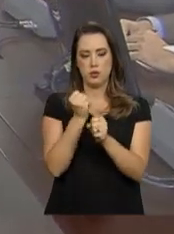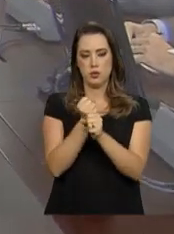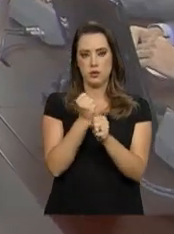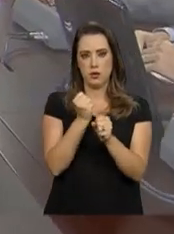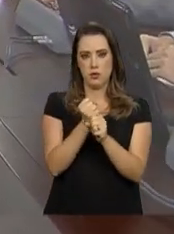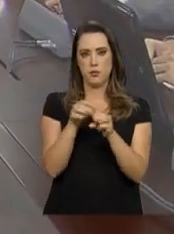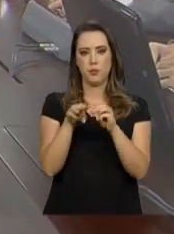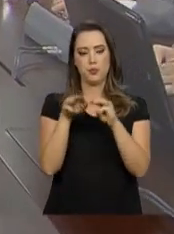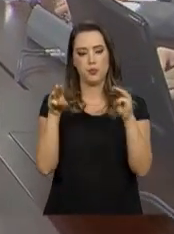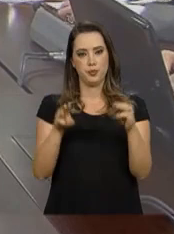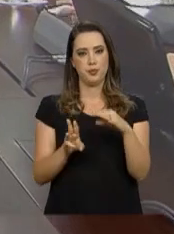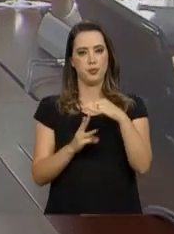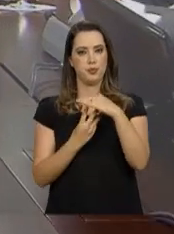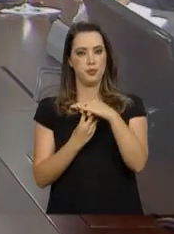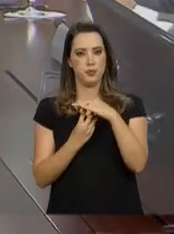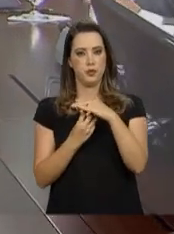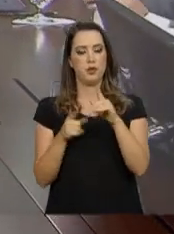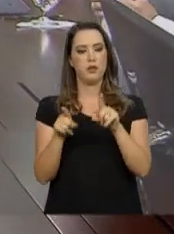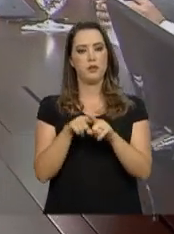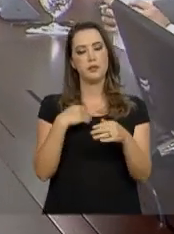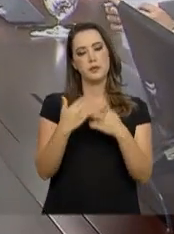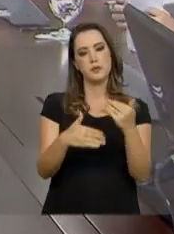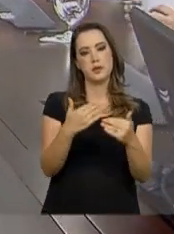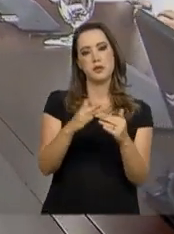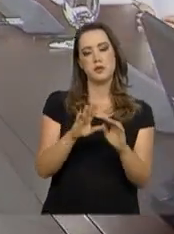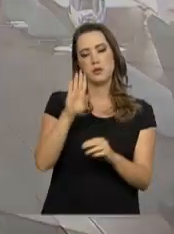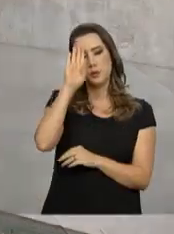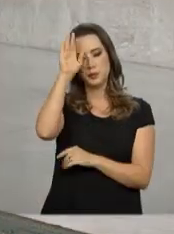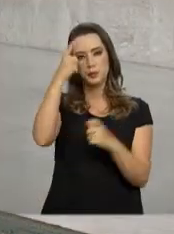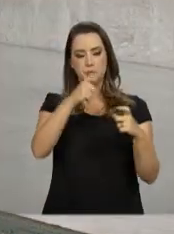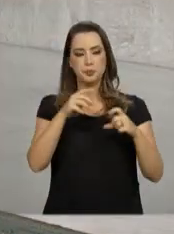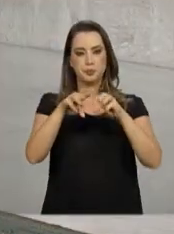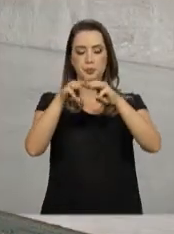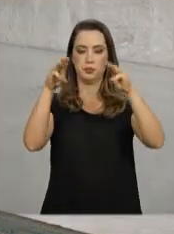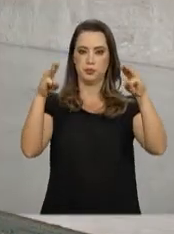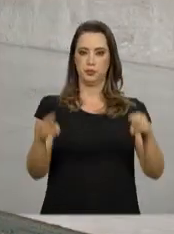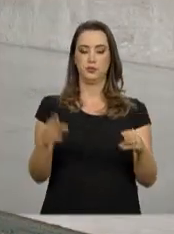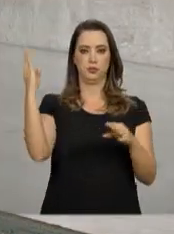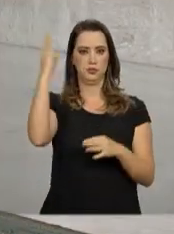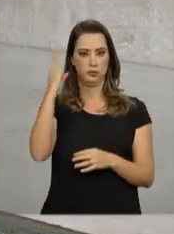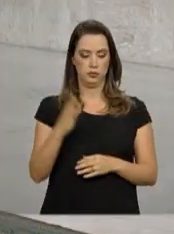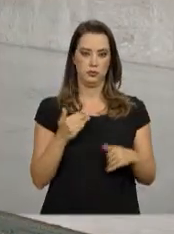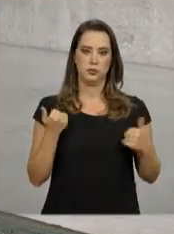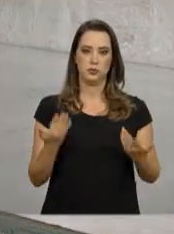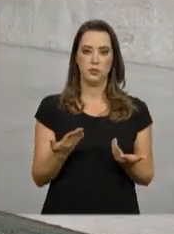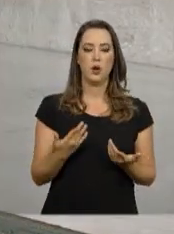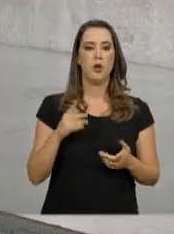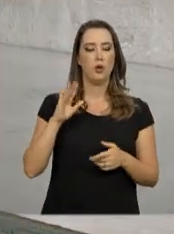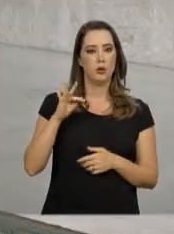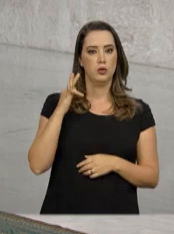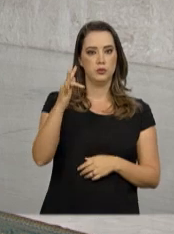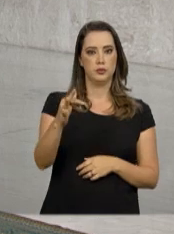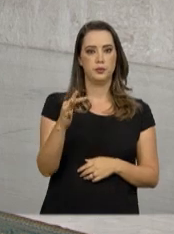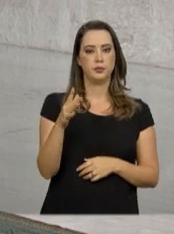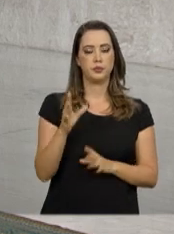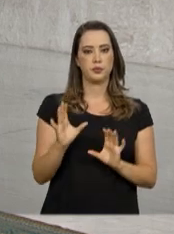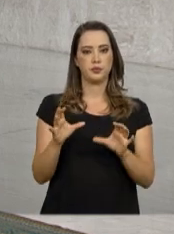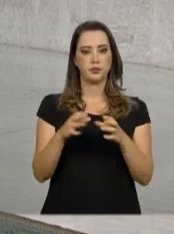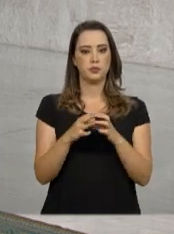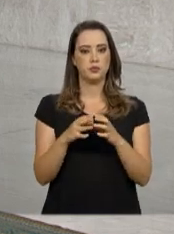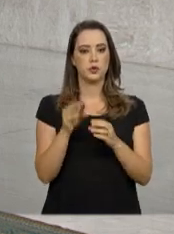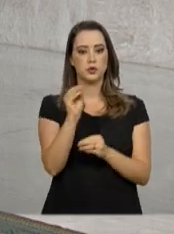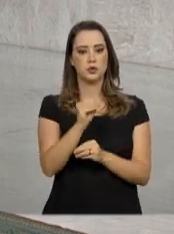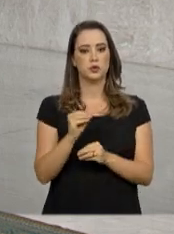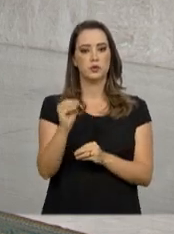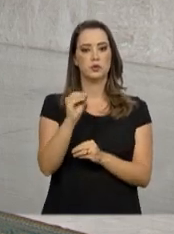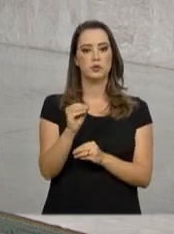Rio de Janeiro e também para a manutenção dos principais museus no país. Nos próximos dias, uma missão do Centro de Estudos para a Preservação